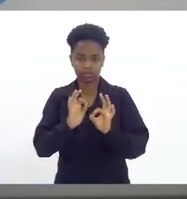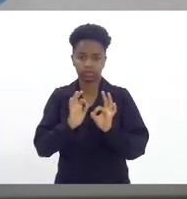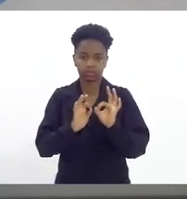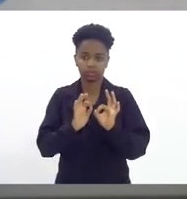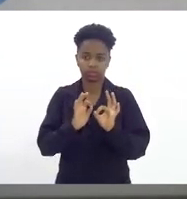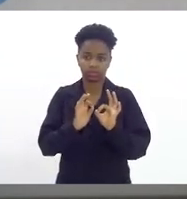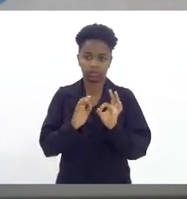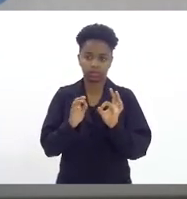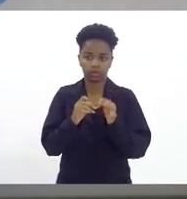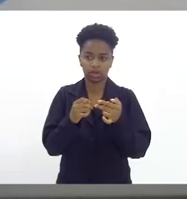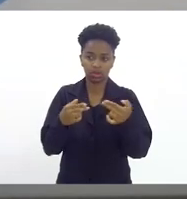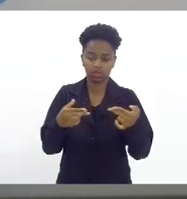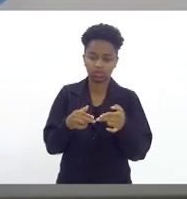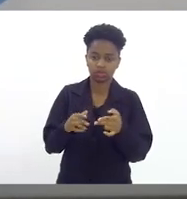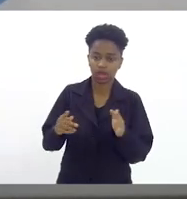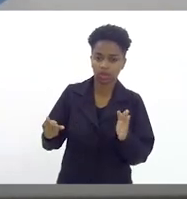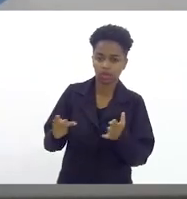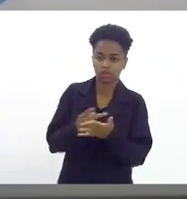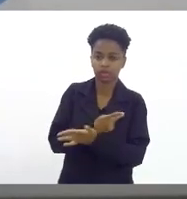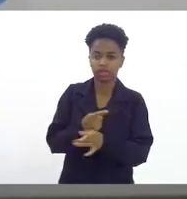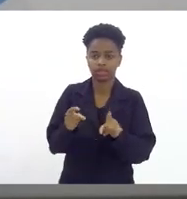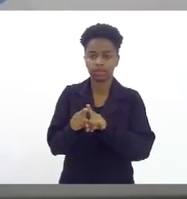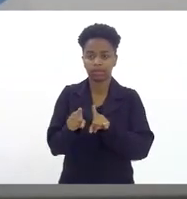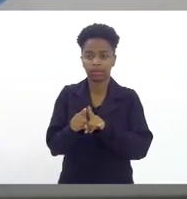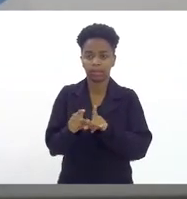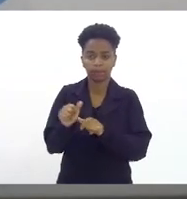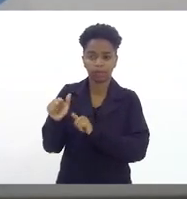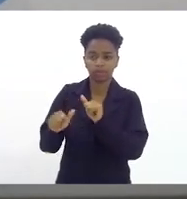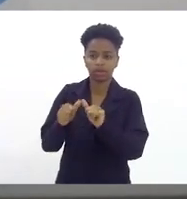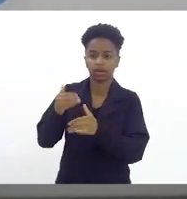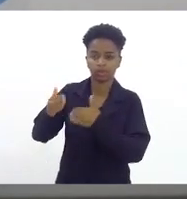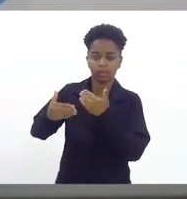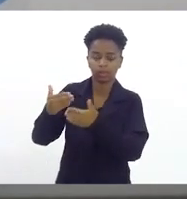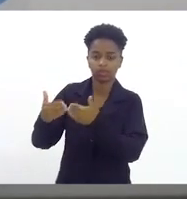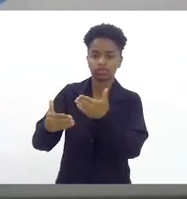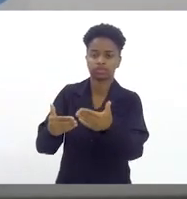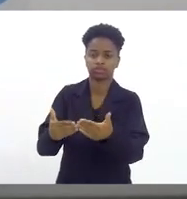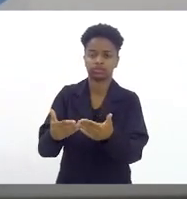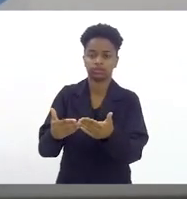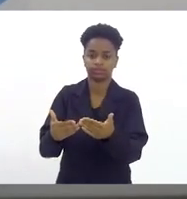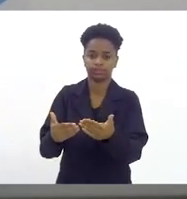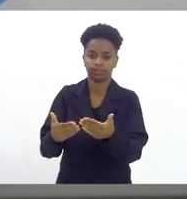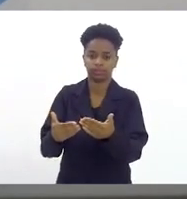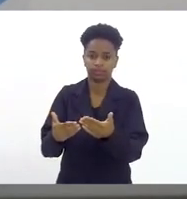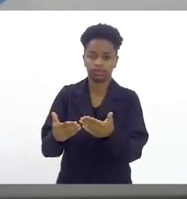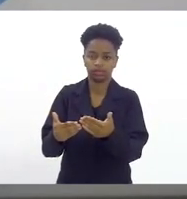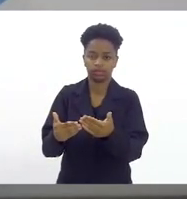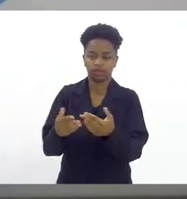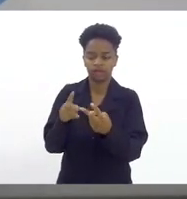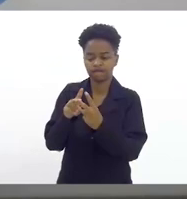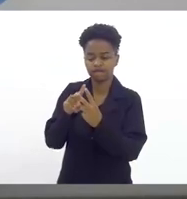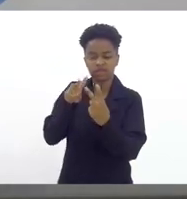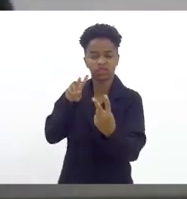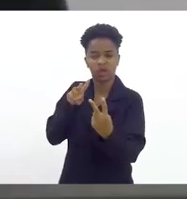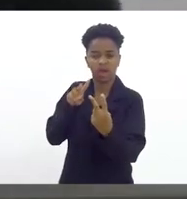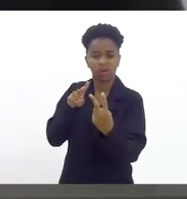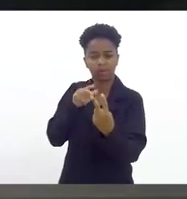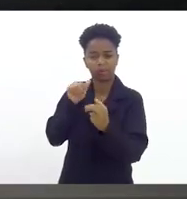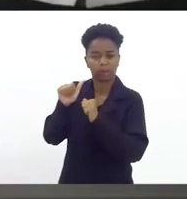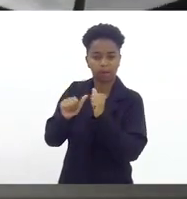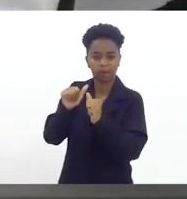aquilo que tem sido feito e também reverter esse processo avançado de virtualização do ensino